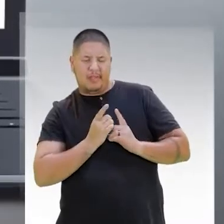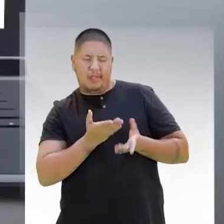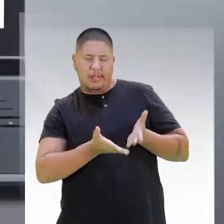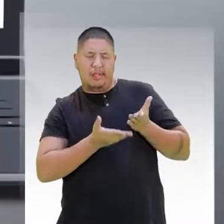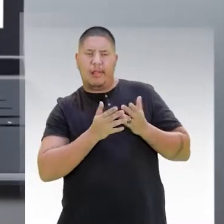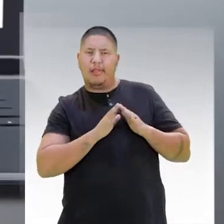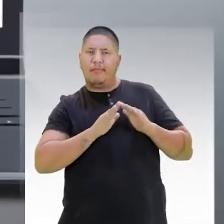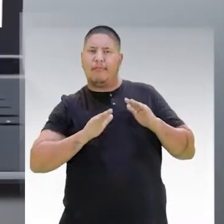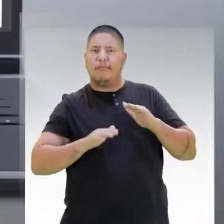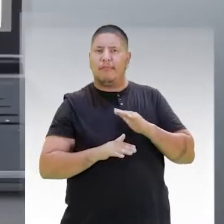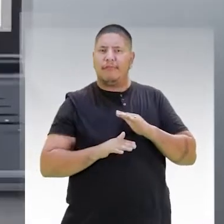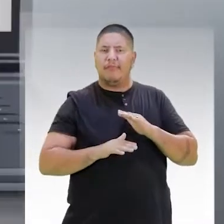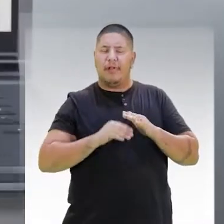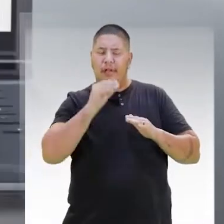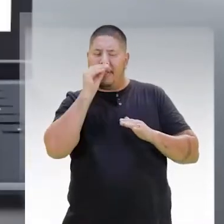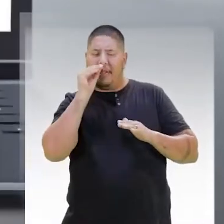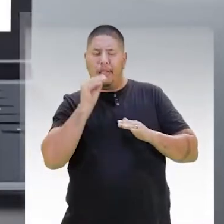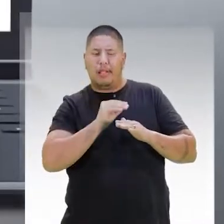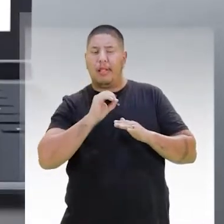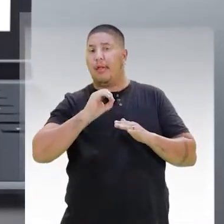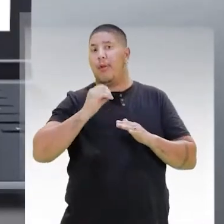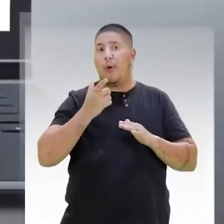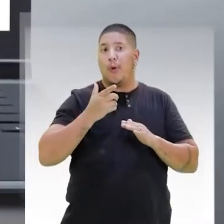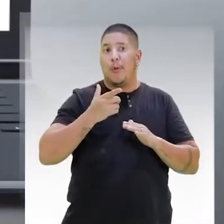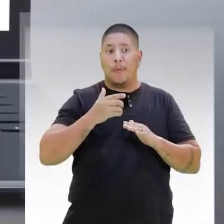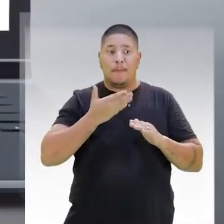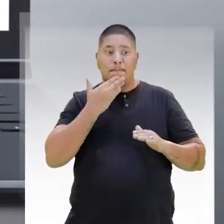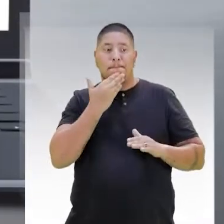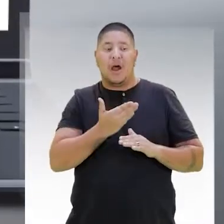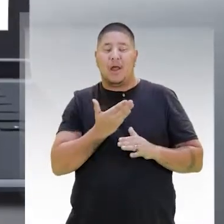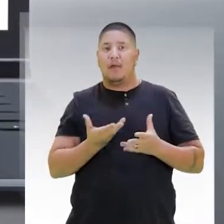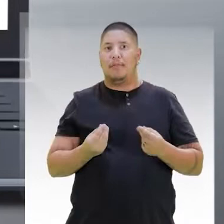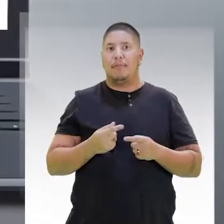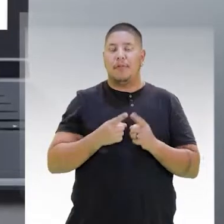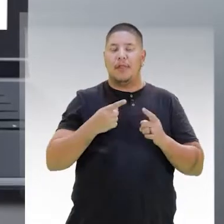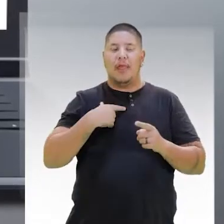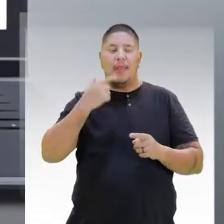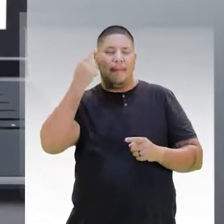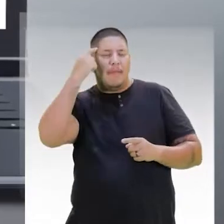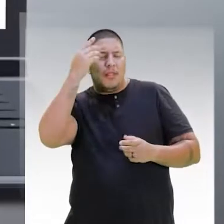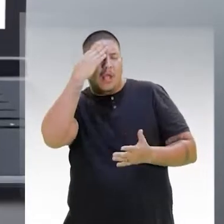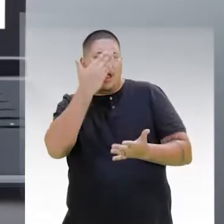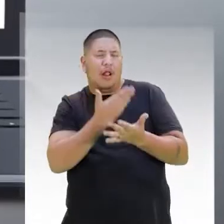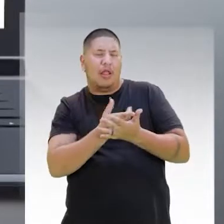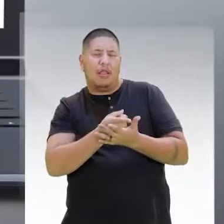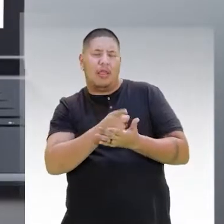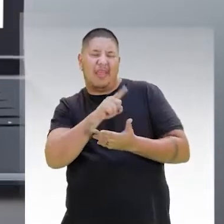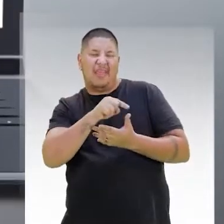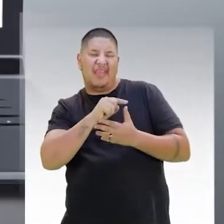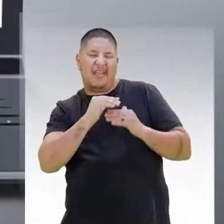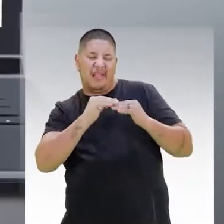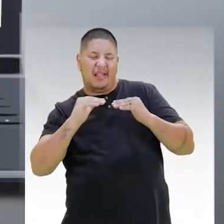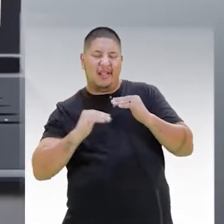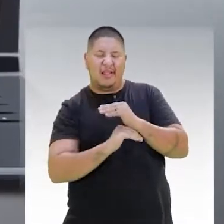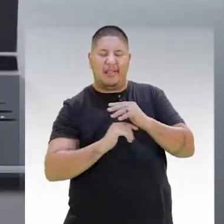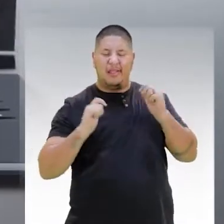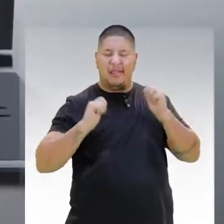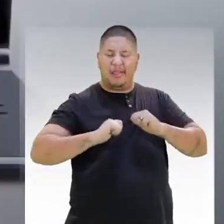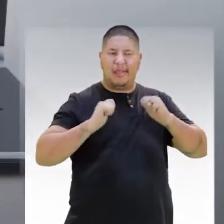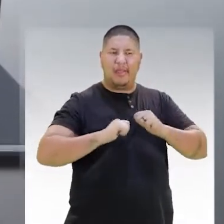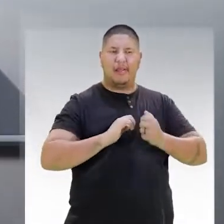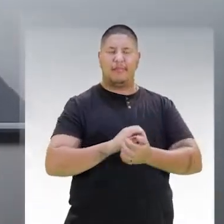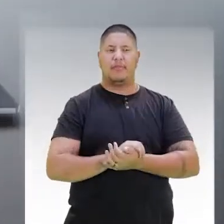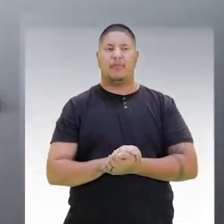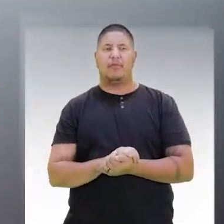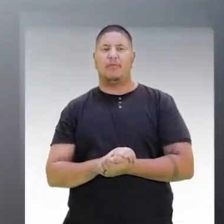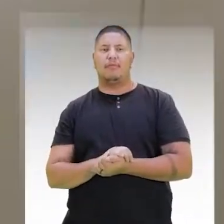desigual, desfavorável ou exageradamente favorável, baseando-se na crença equivocada de que elas são menos aptas às tarefas da vida